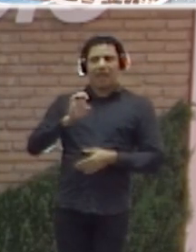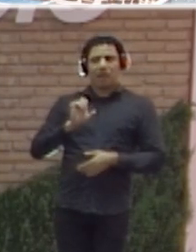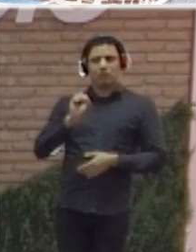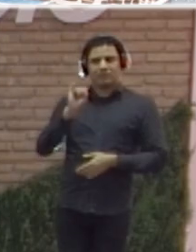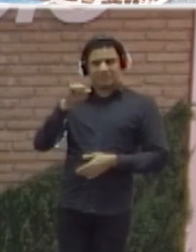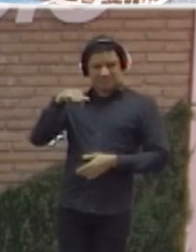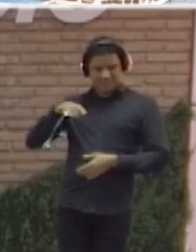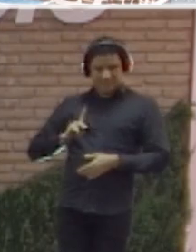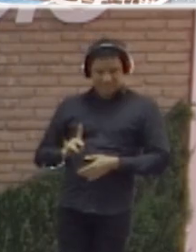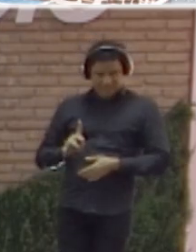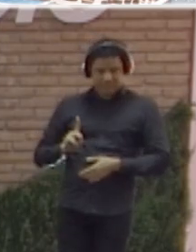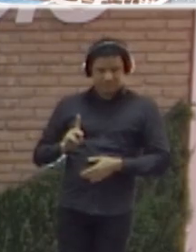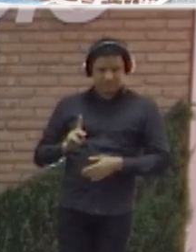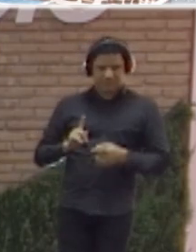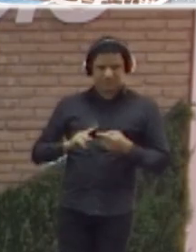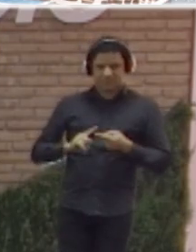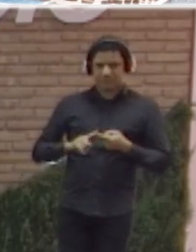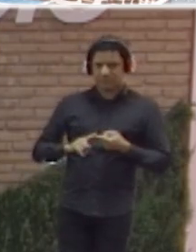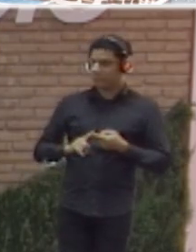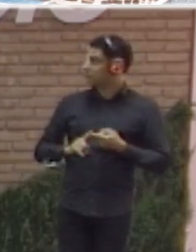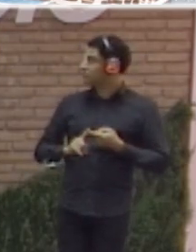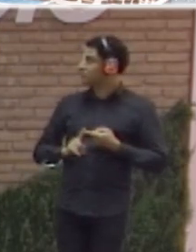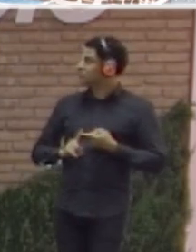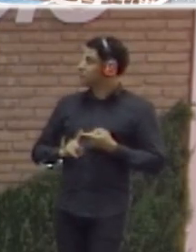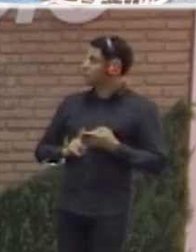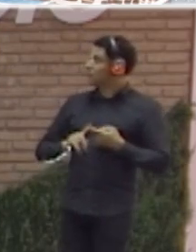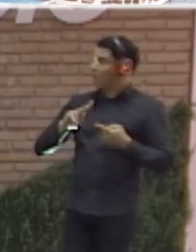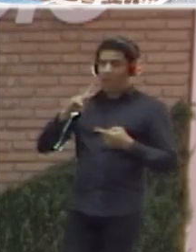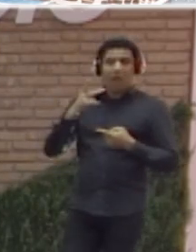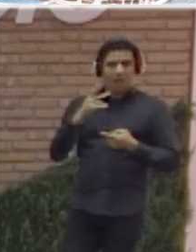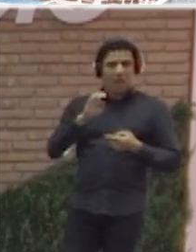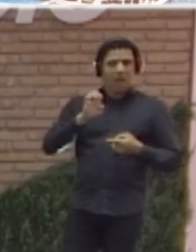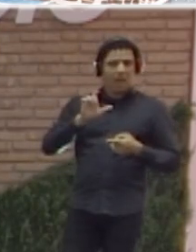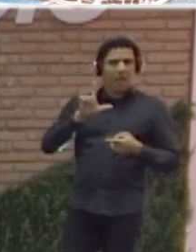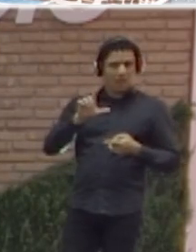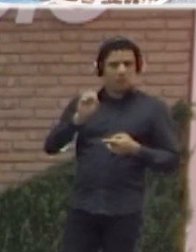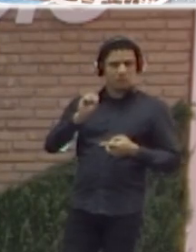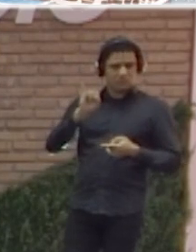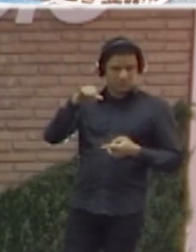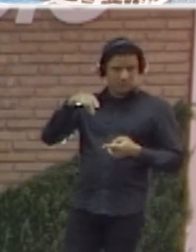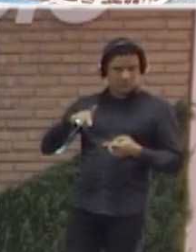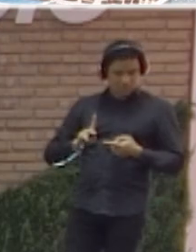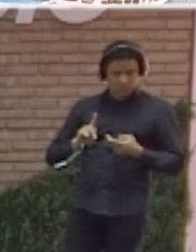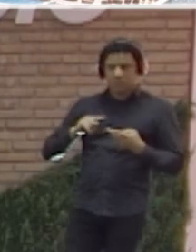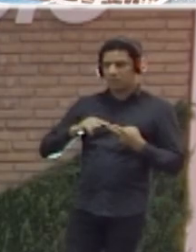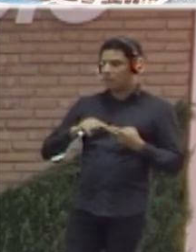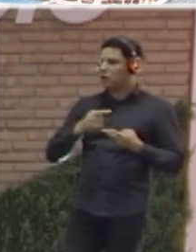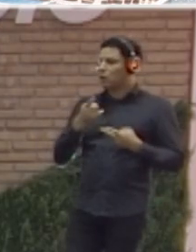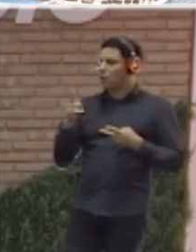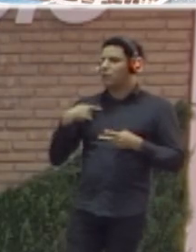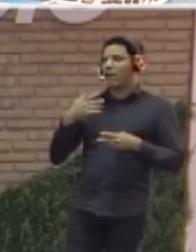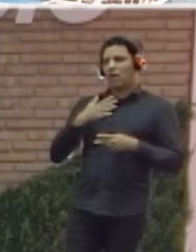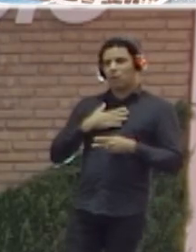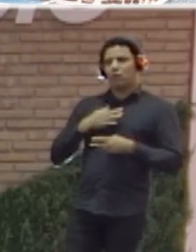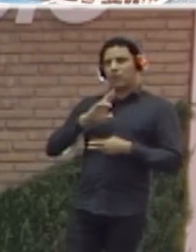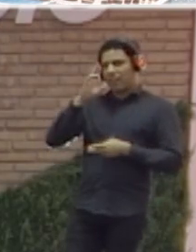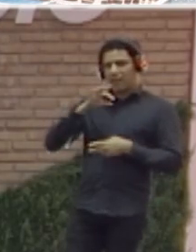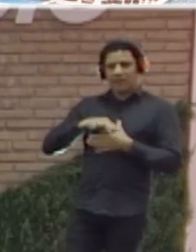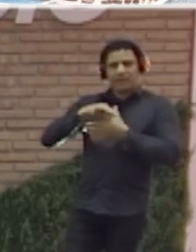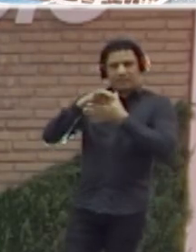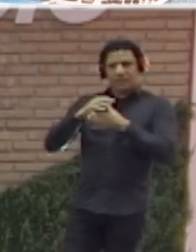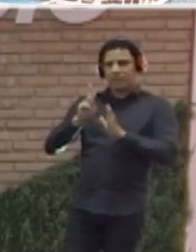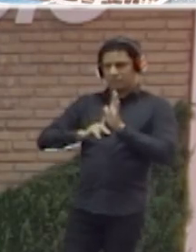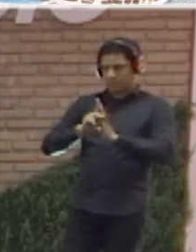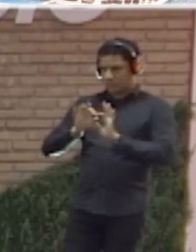Madeira. Eu tenho bastante orgulho desse projeto, porque eu fui gerente de projeto desse desenvolvimento.